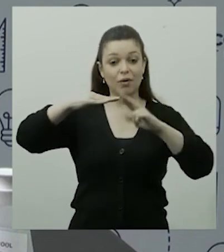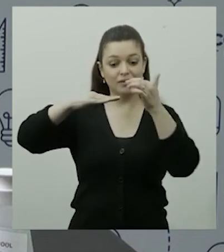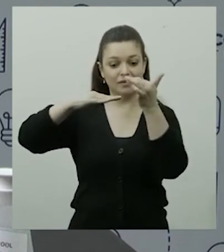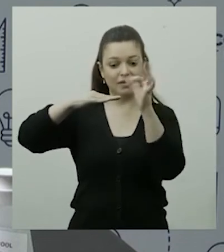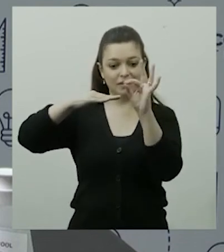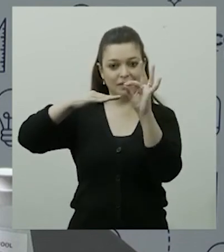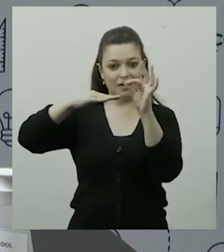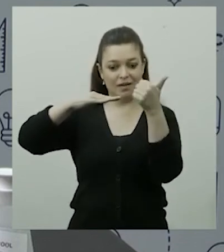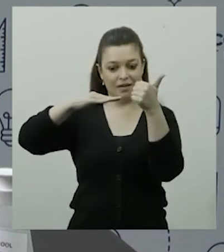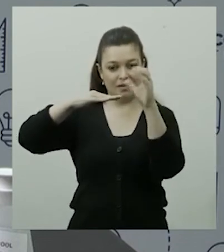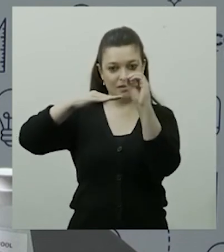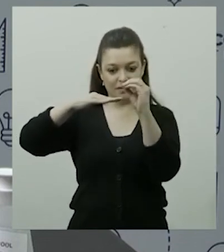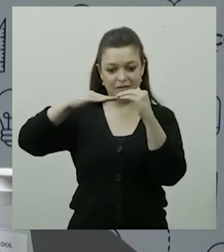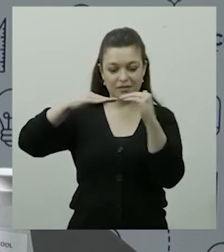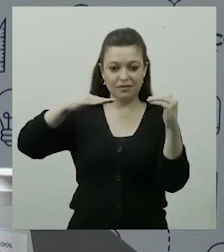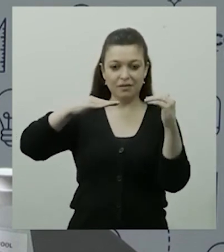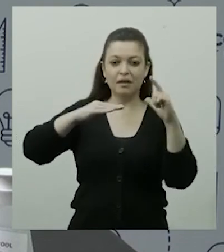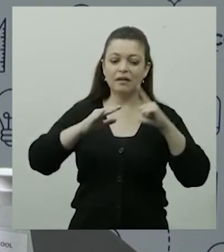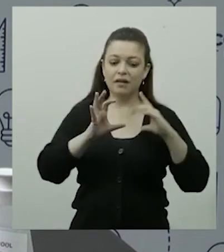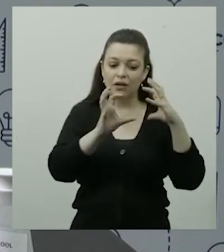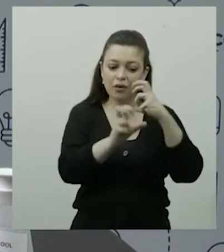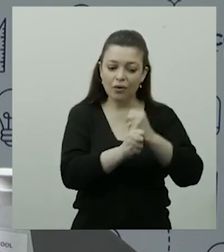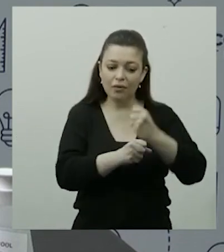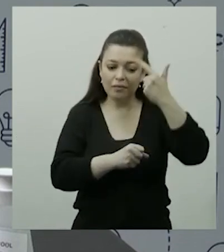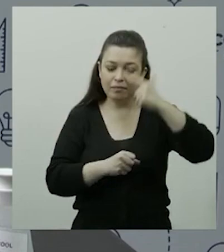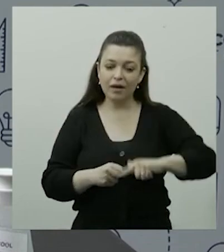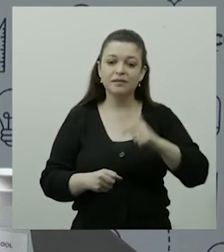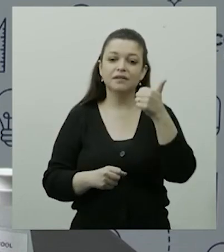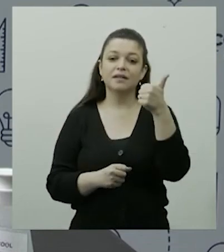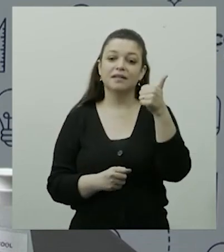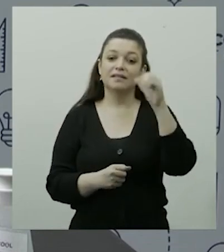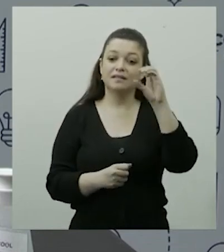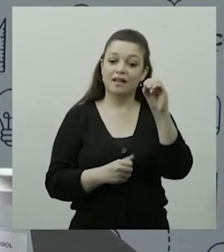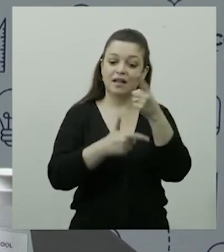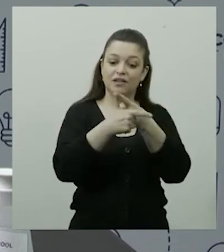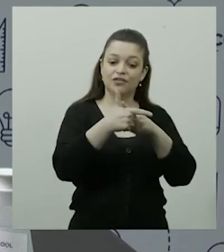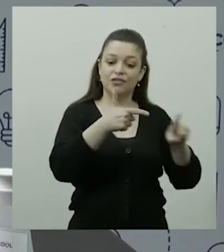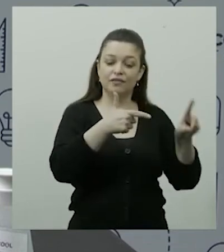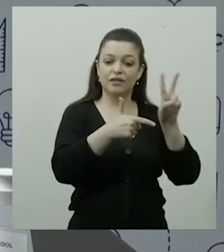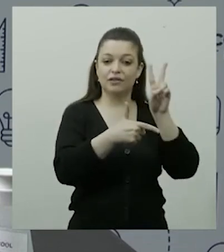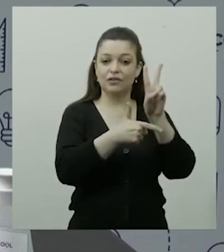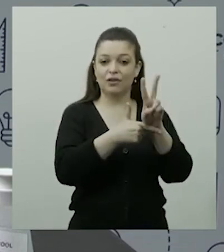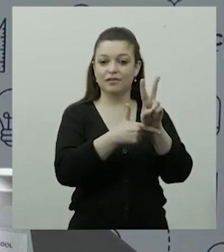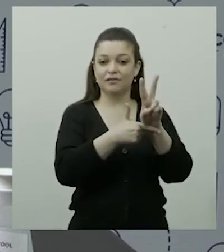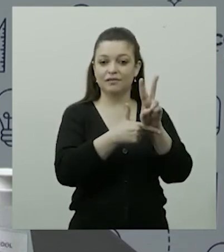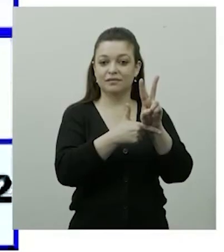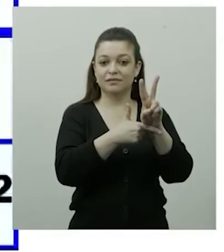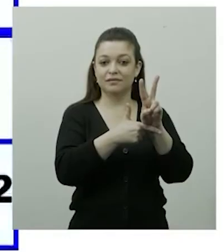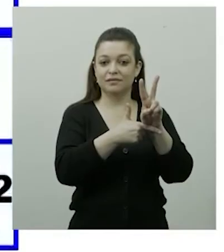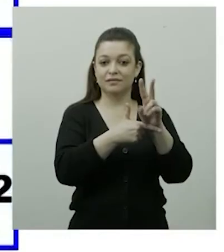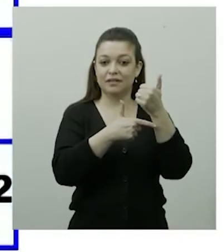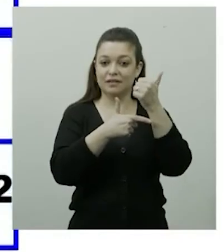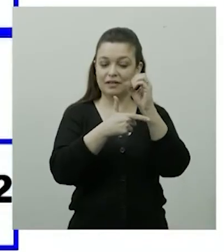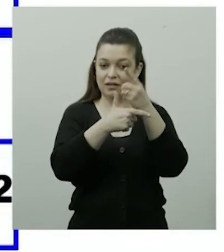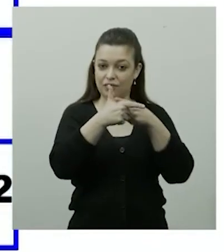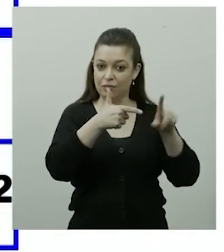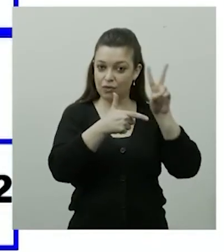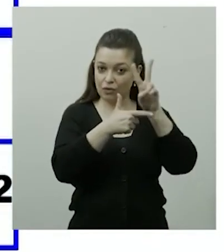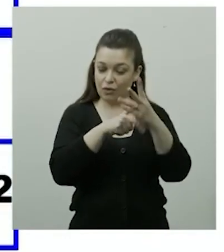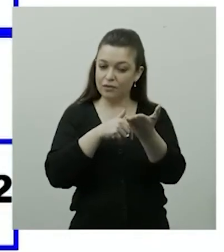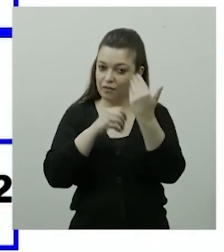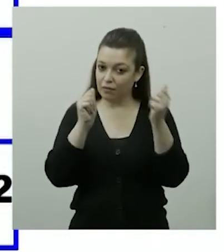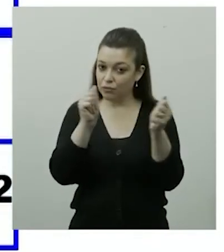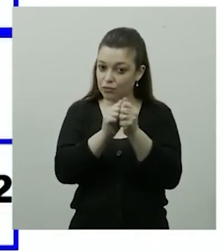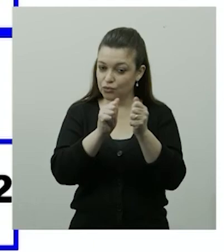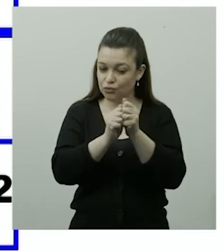é 10. E daí eu tenho 10 divididos por 2 para resolver. Vou fazer aqui junto com vocês.